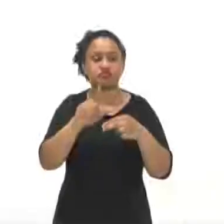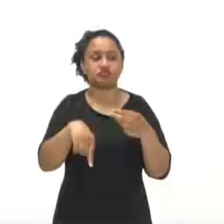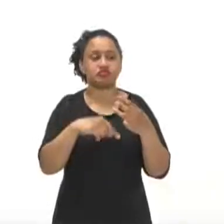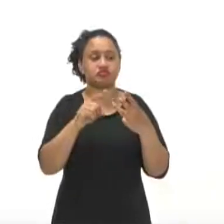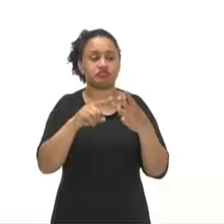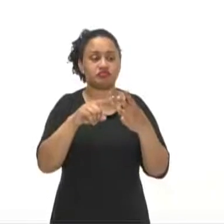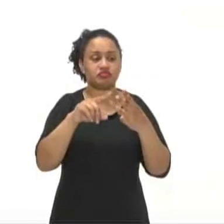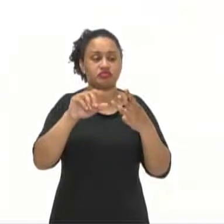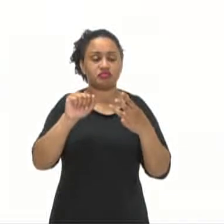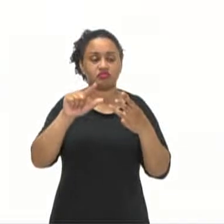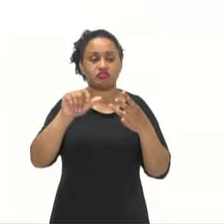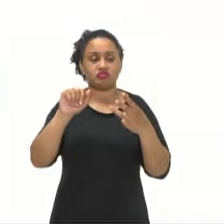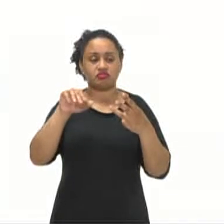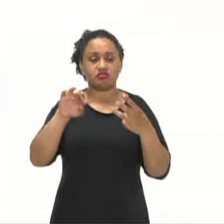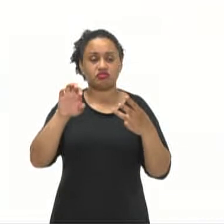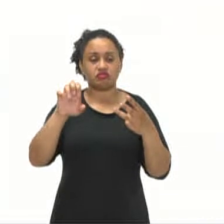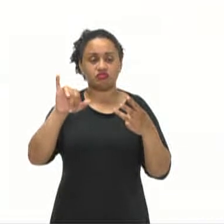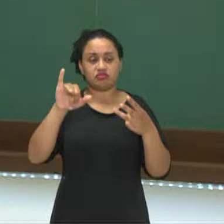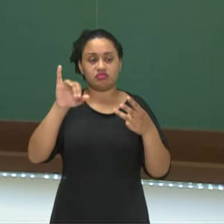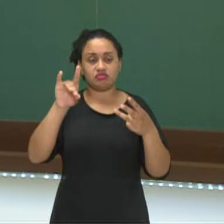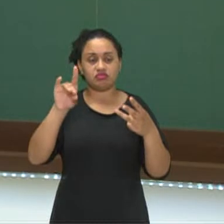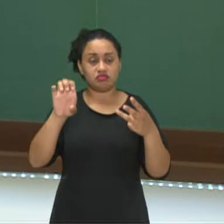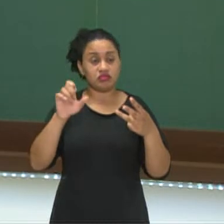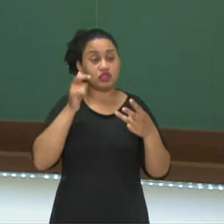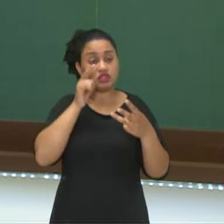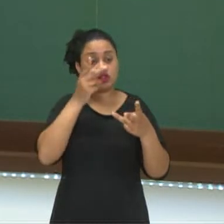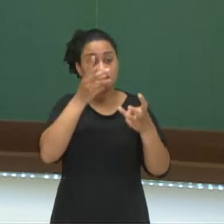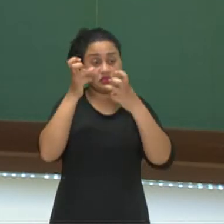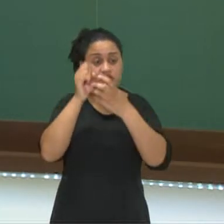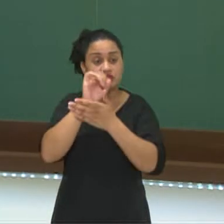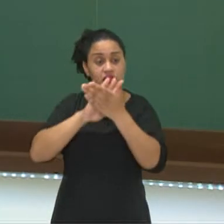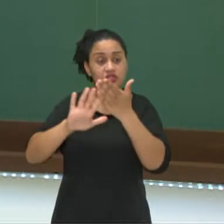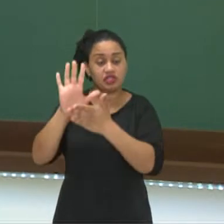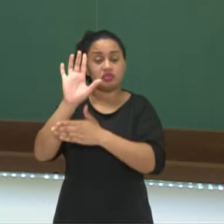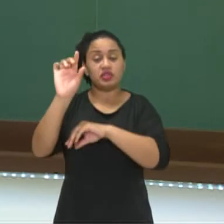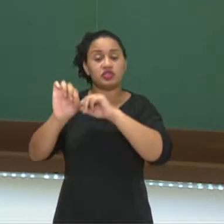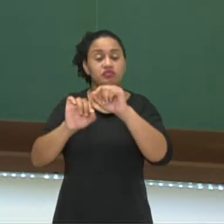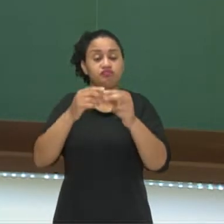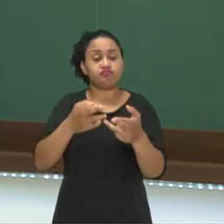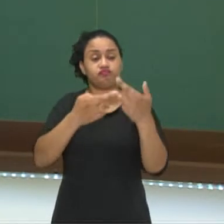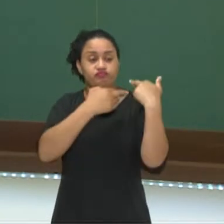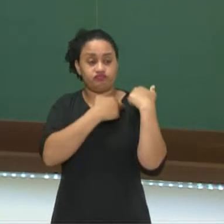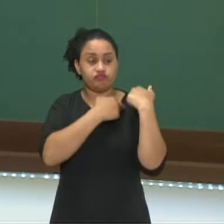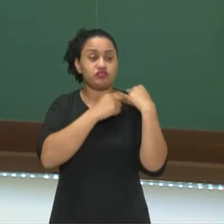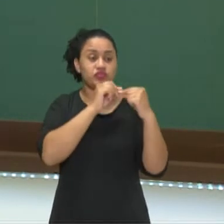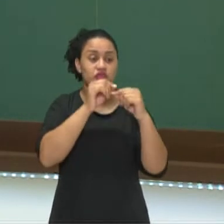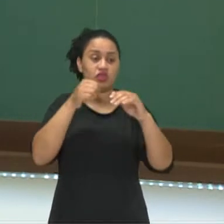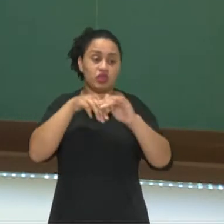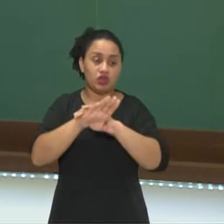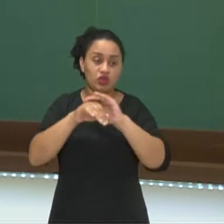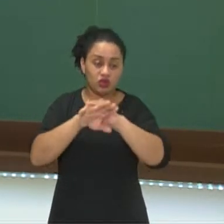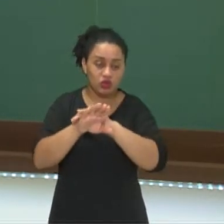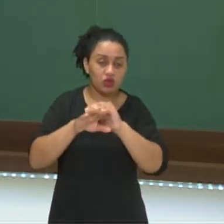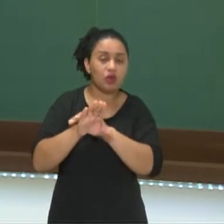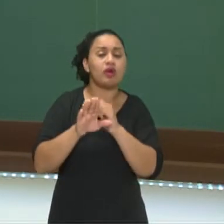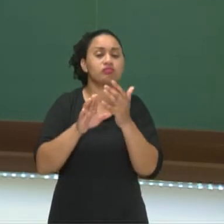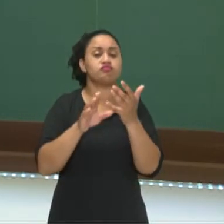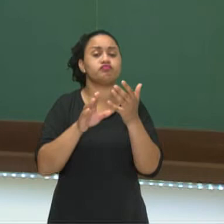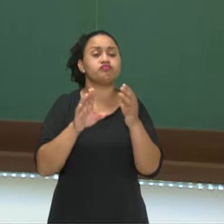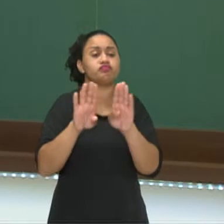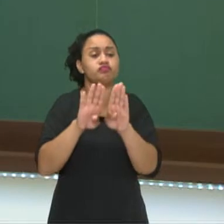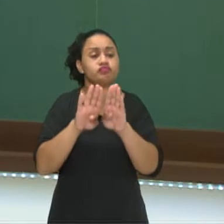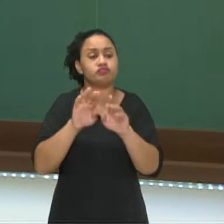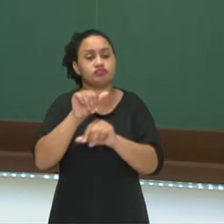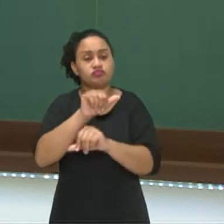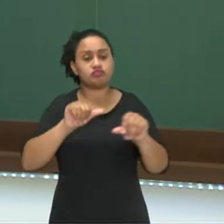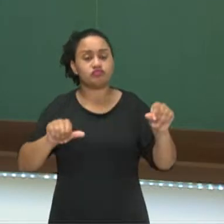O alantoide, então, como vocês podem ver aqui na imagem, ele é responsável pelo armazenamento de excretas e